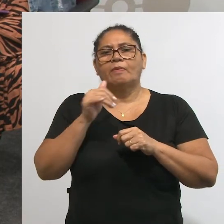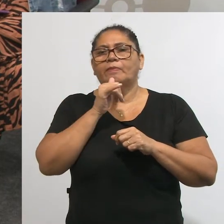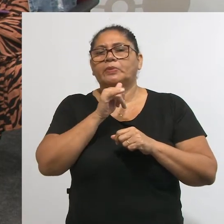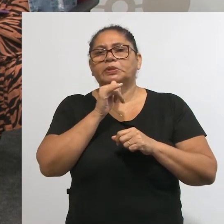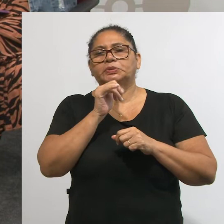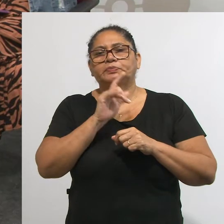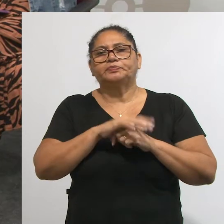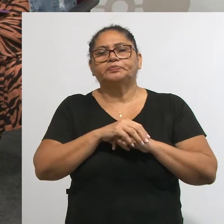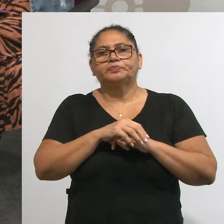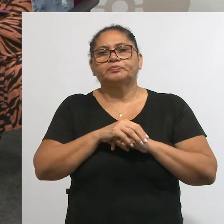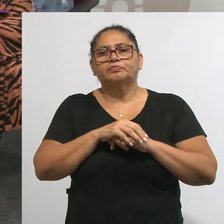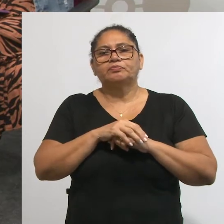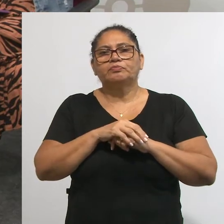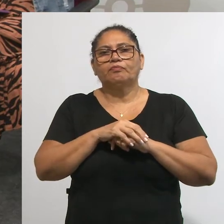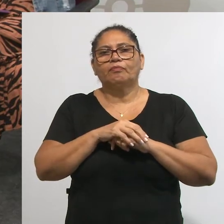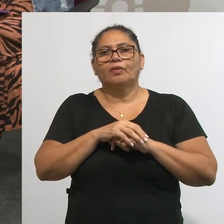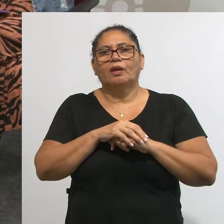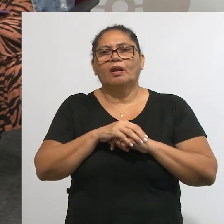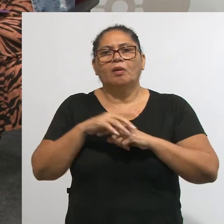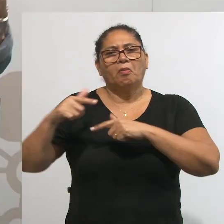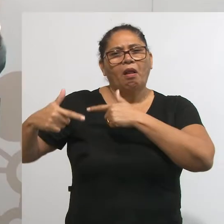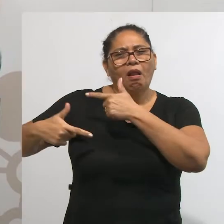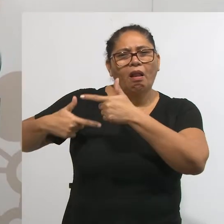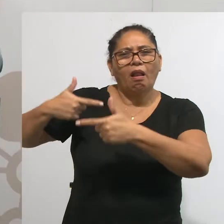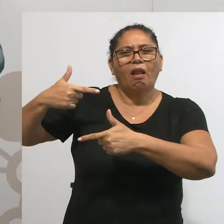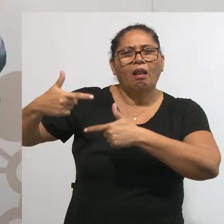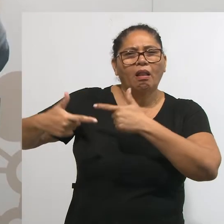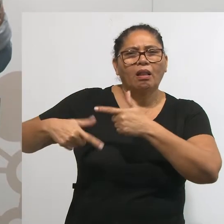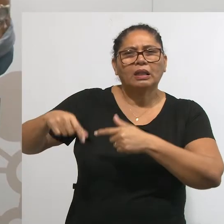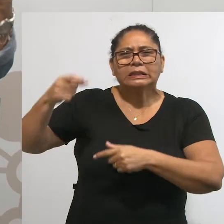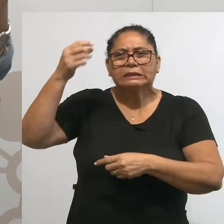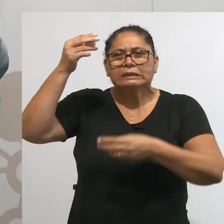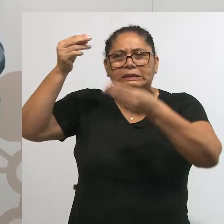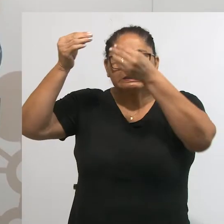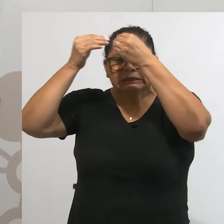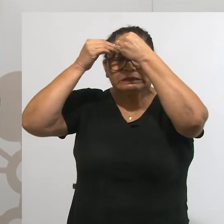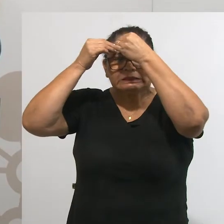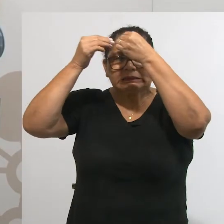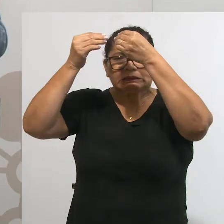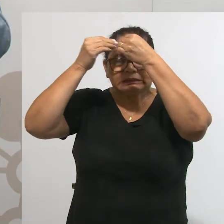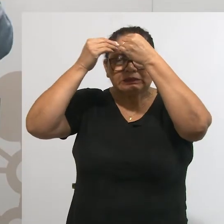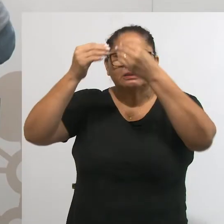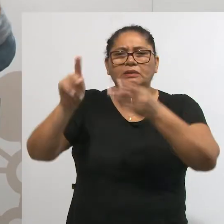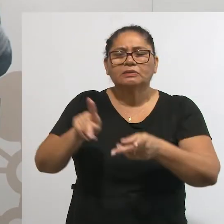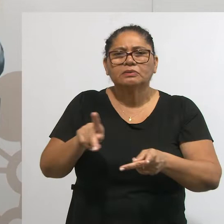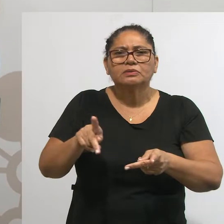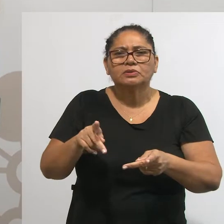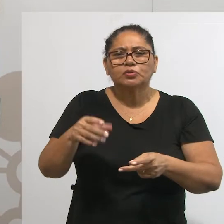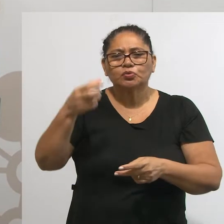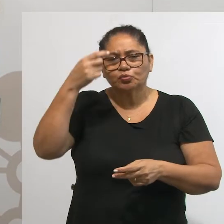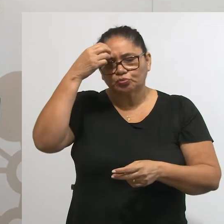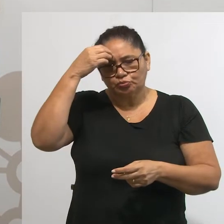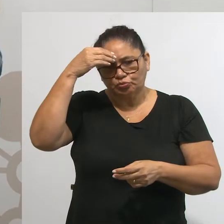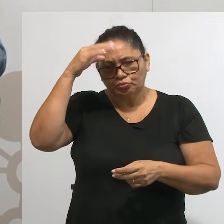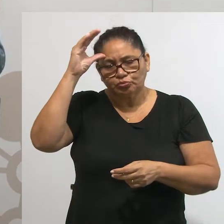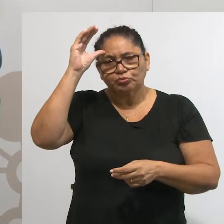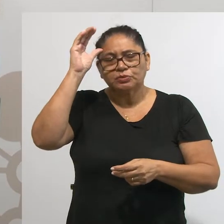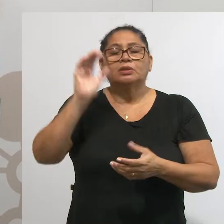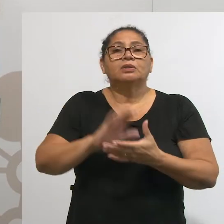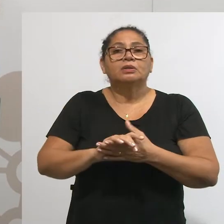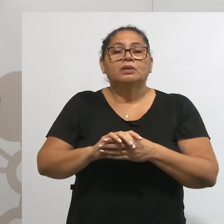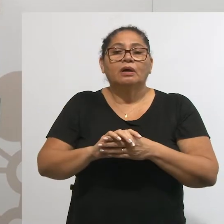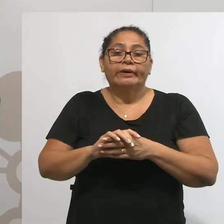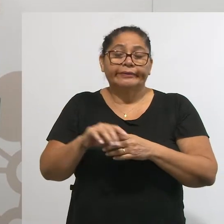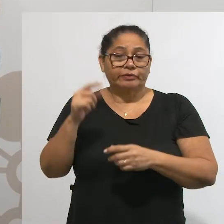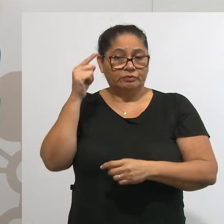Por exemplo, indo mais para o tradicional, pensando na memorização, né, o professor detentor do conhecimento, e aí eu tenho